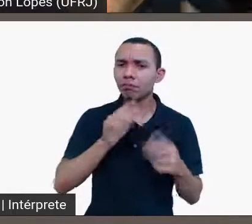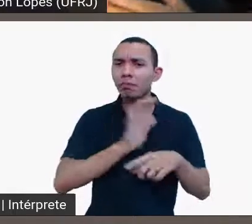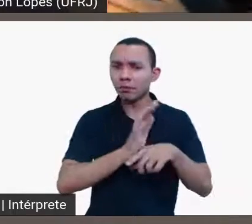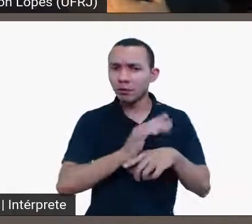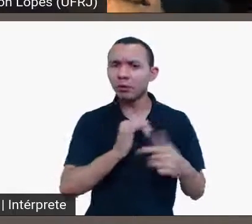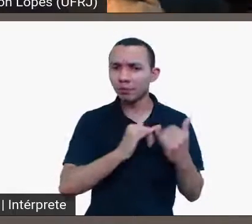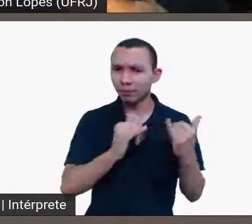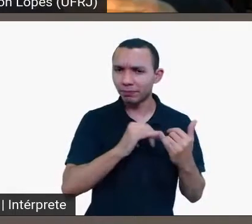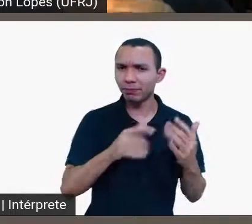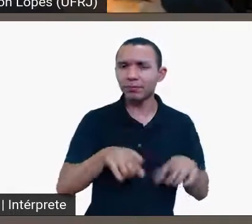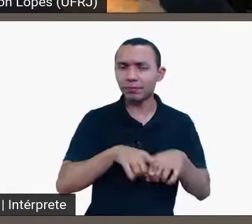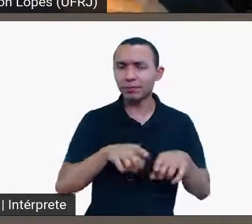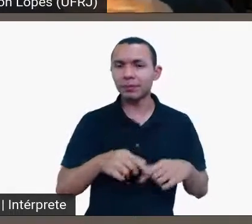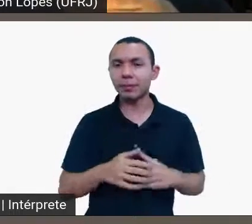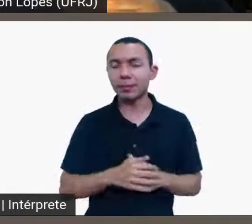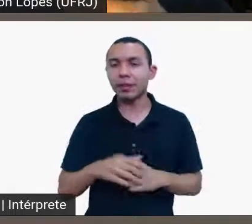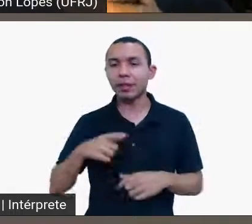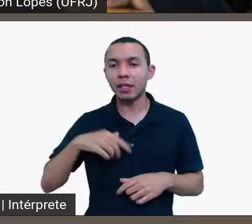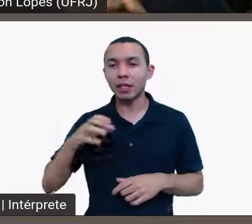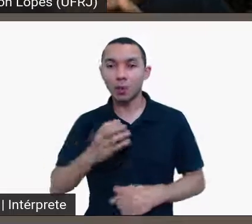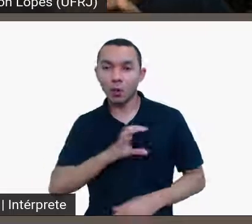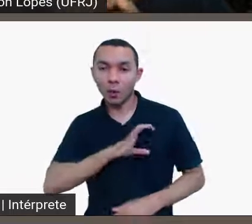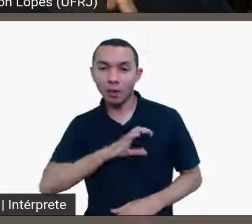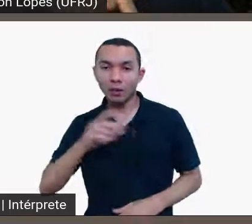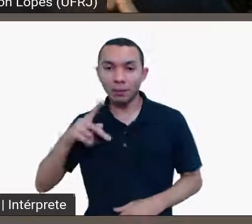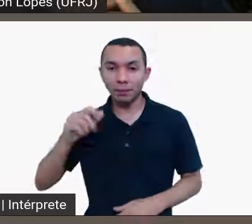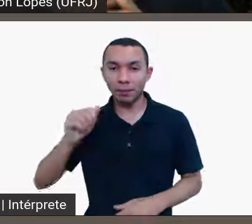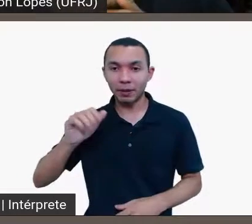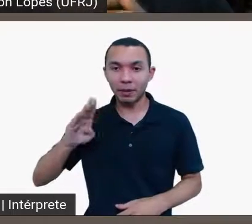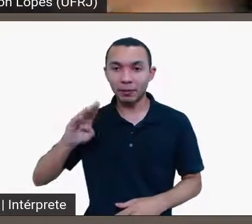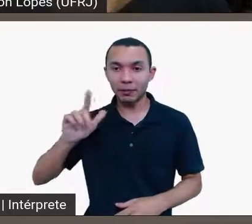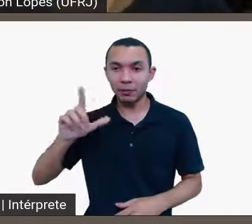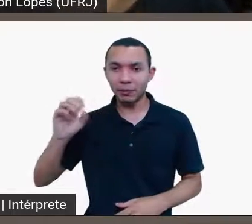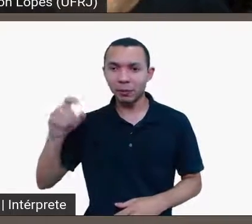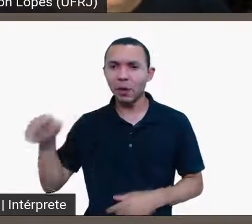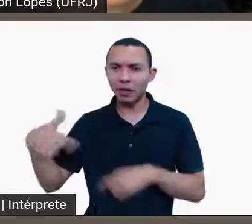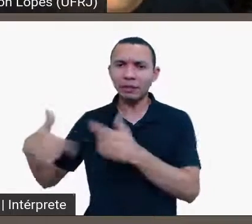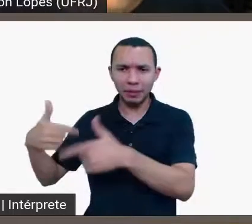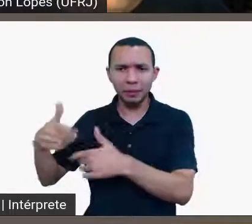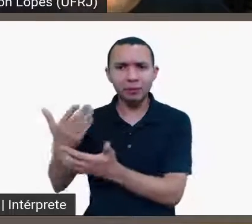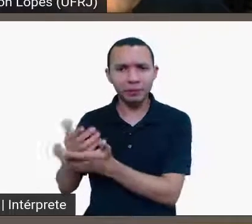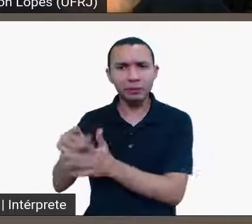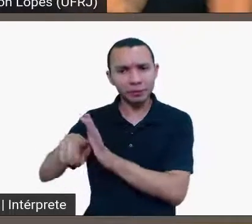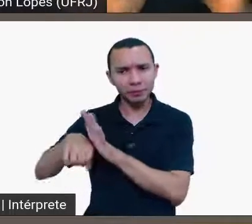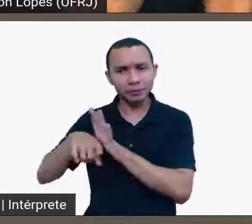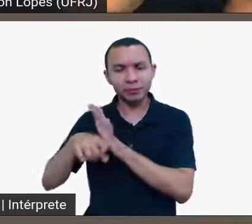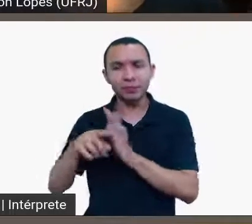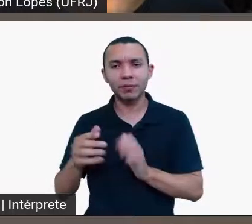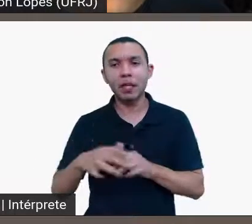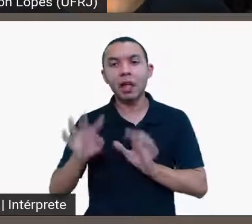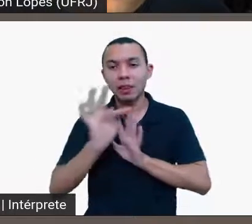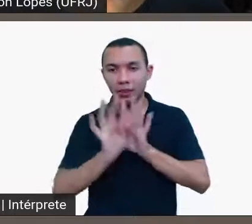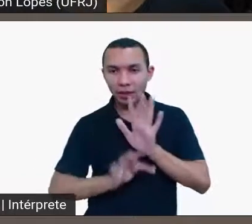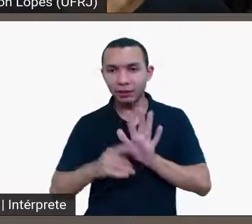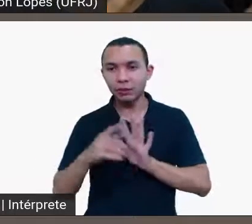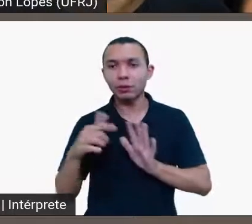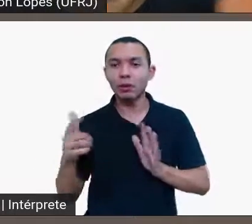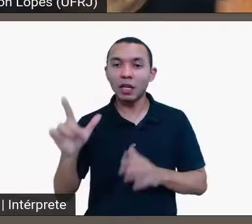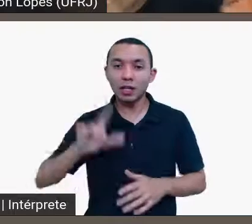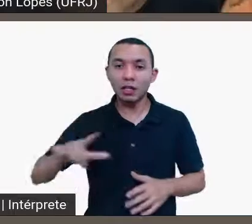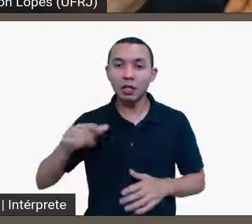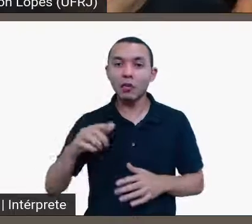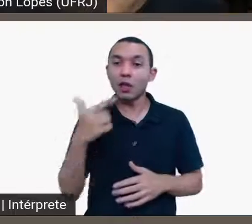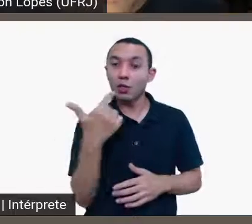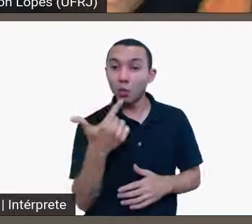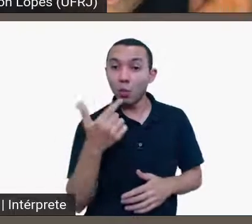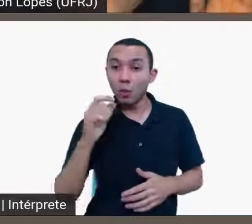um colega nosso, Pablo Gonçalo, que vem trabalhando. E há também os textos literários, e essas 2.000 páginas que é O Inútil